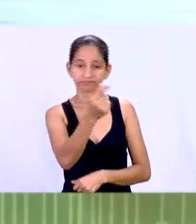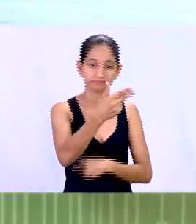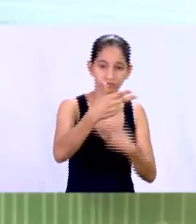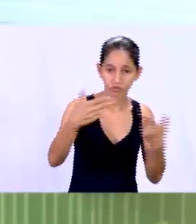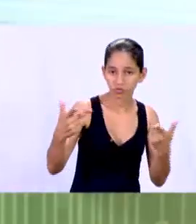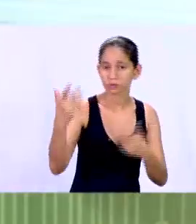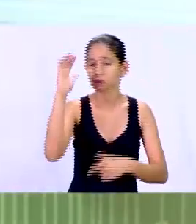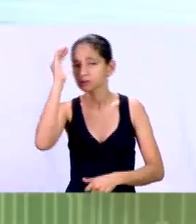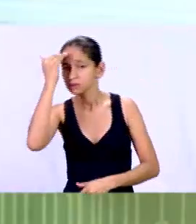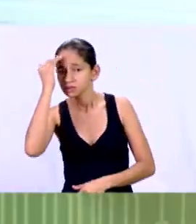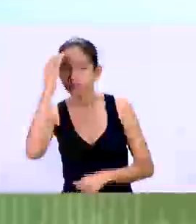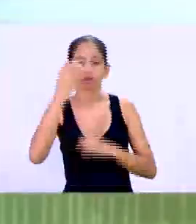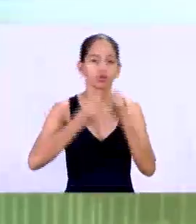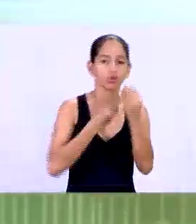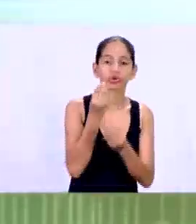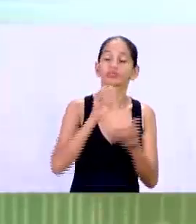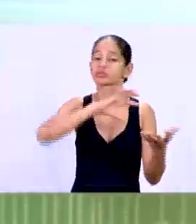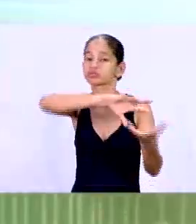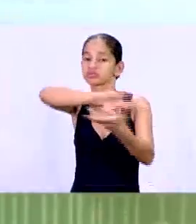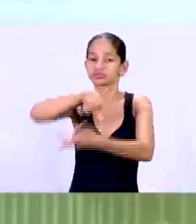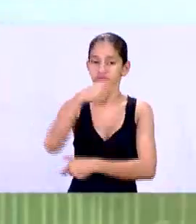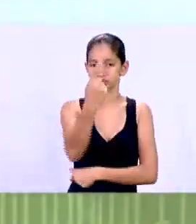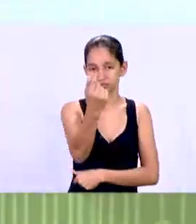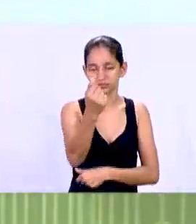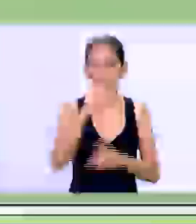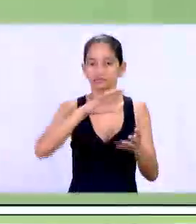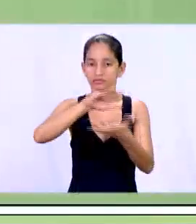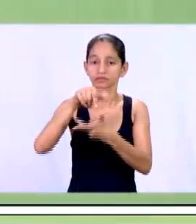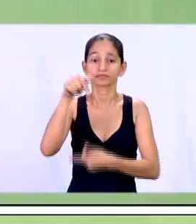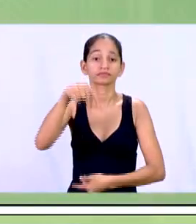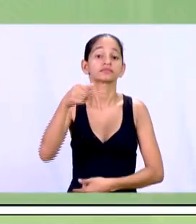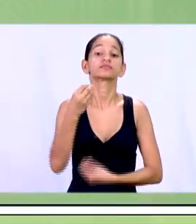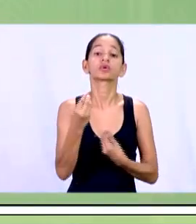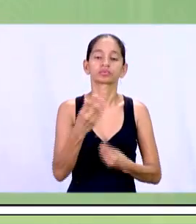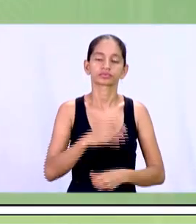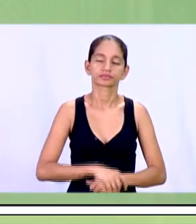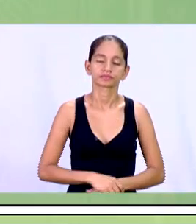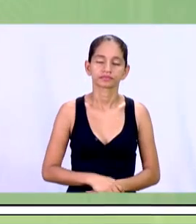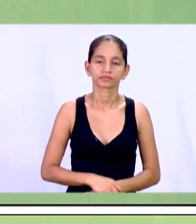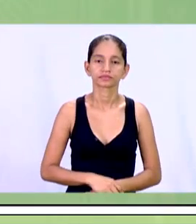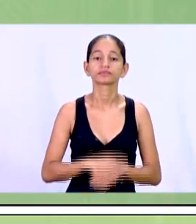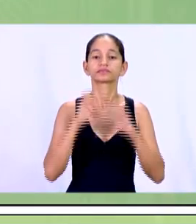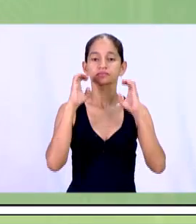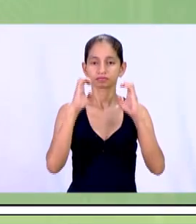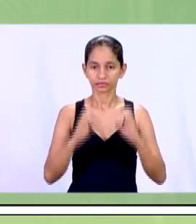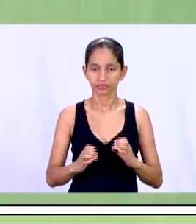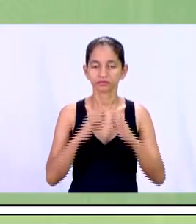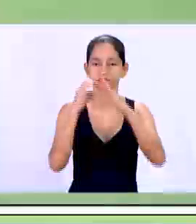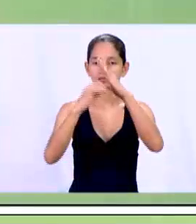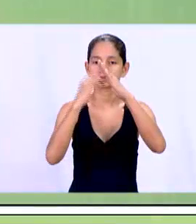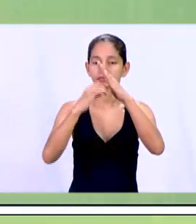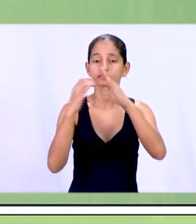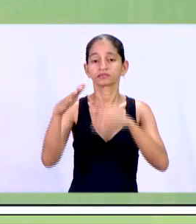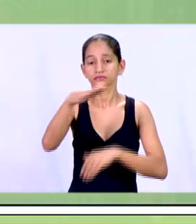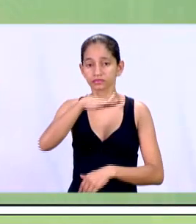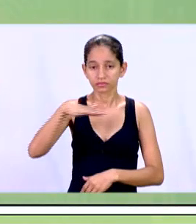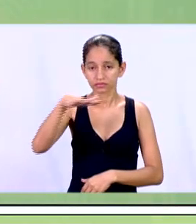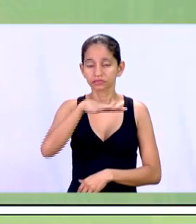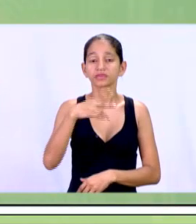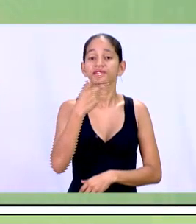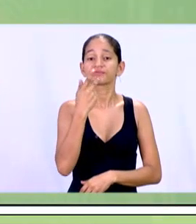aí entender um pouco mais esse mundo, vamos ver como é que ela funciona então. A ética empresarial, ela refere-se